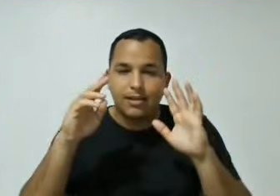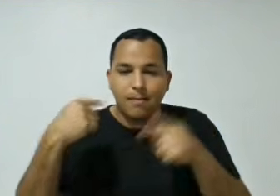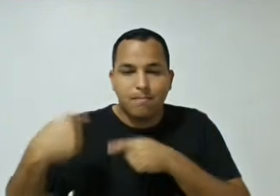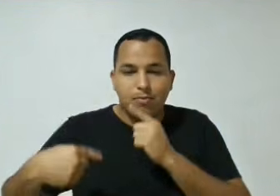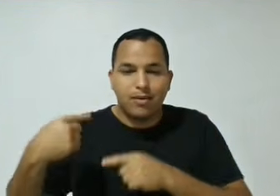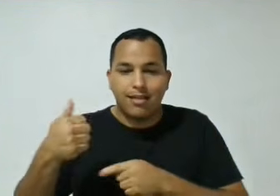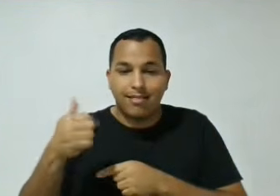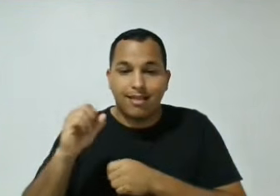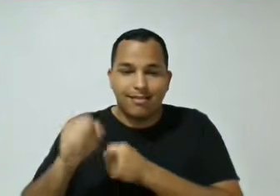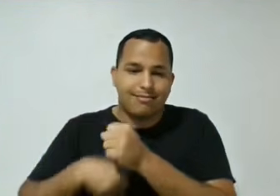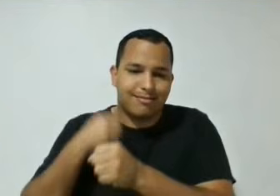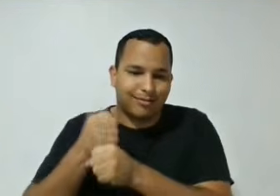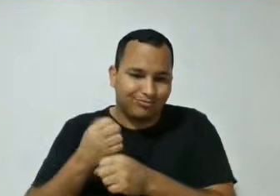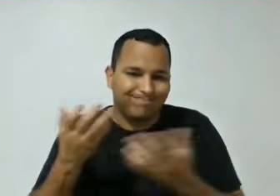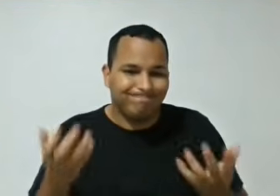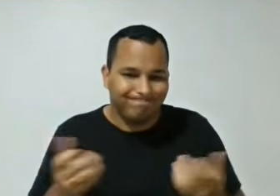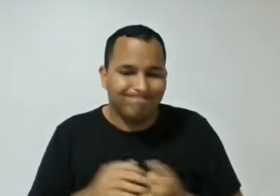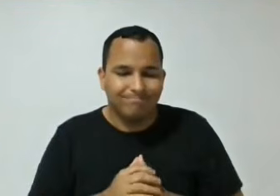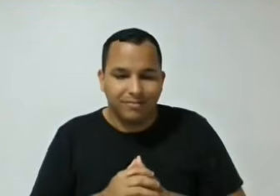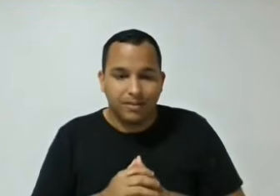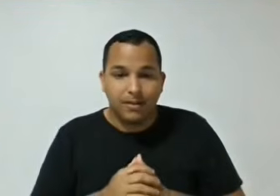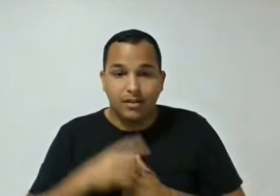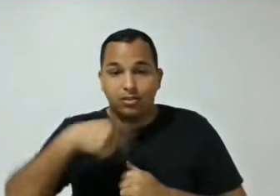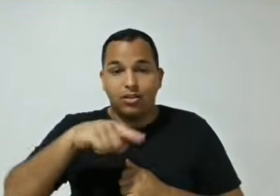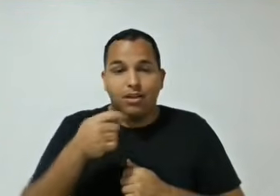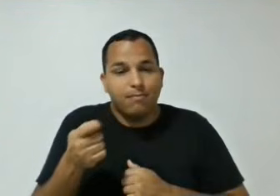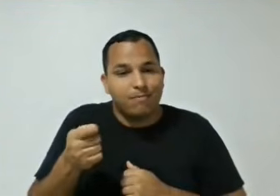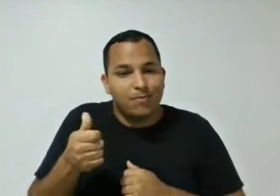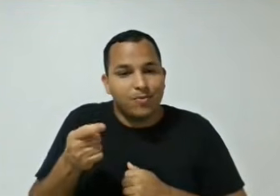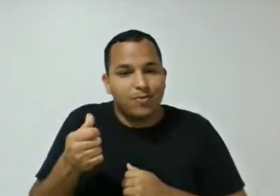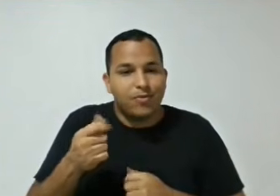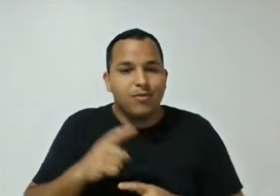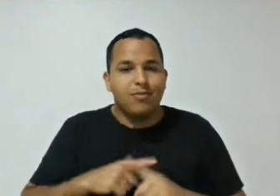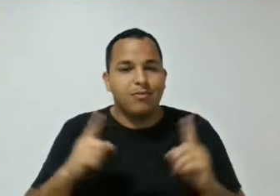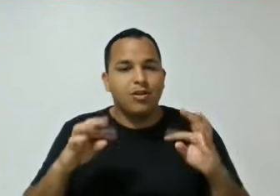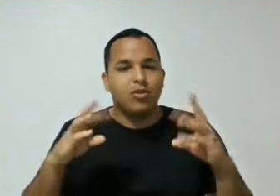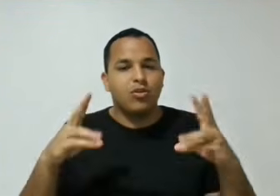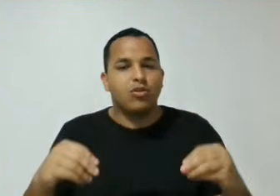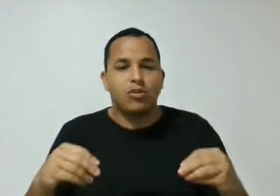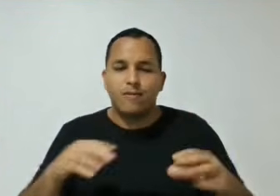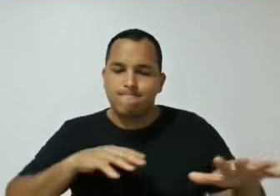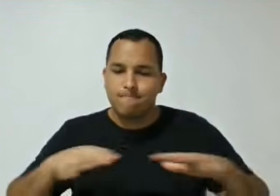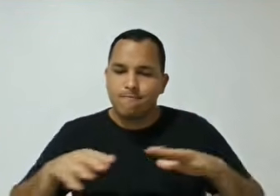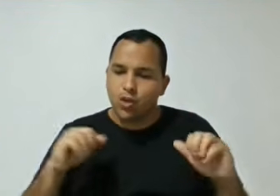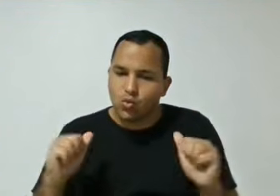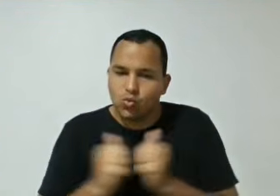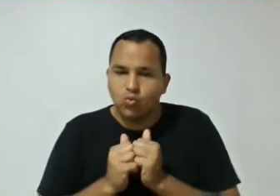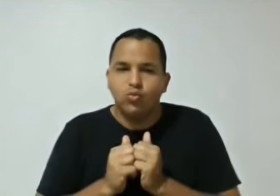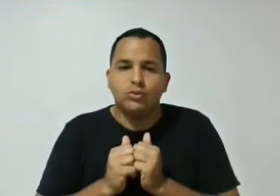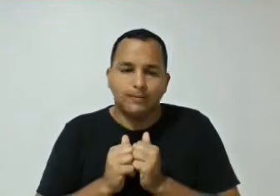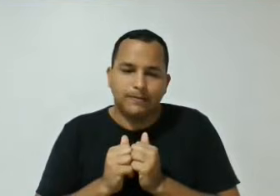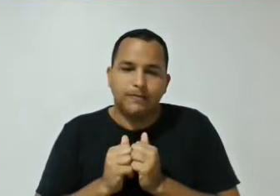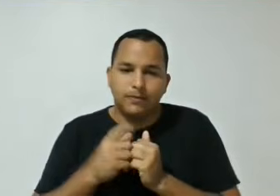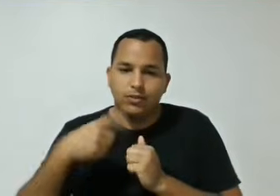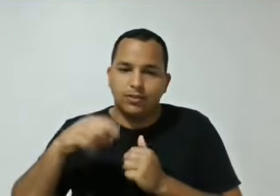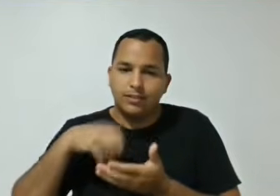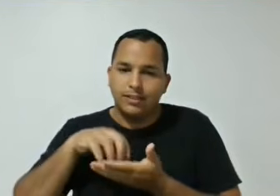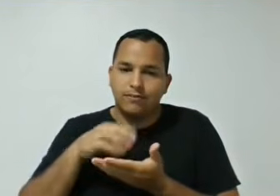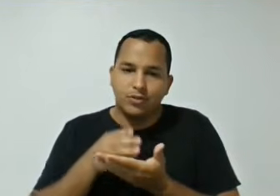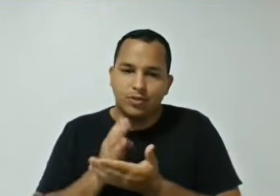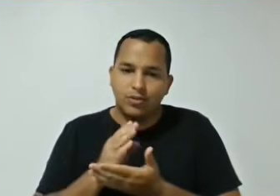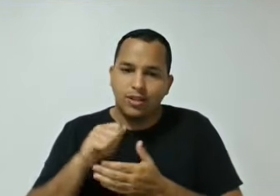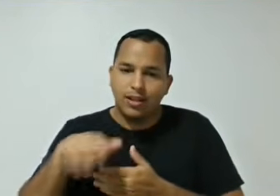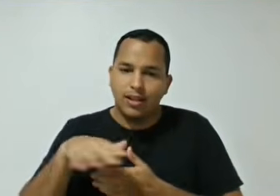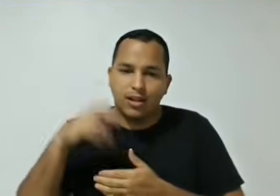anos. Nós somos poucos, mas todos muito engajados. Né? Nós que somos servidores da área da cultura,